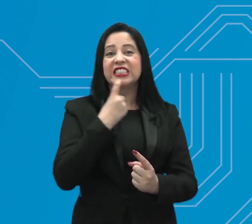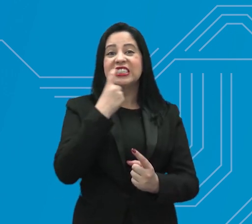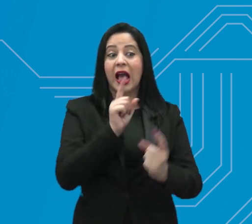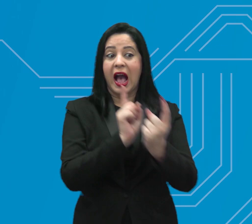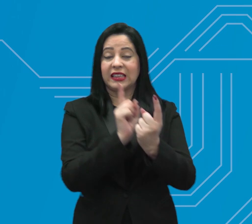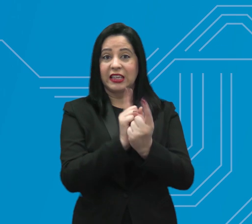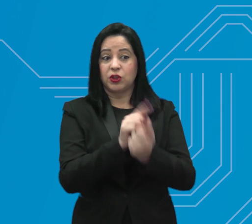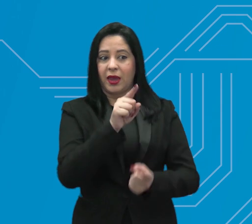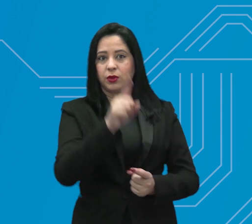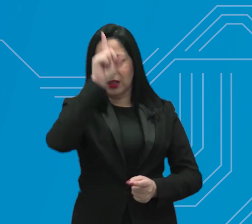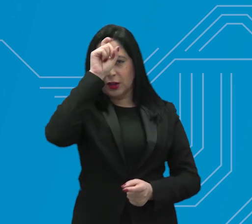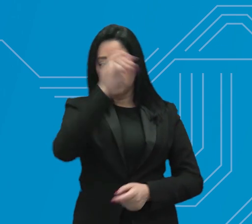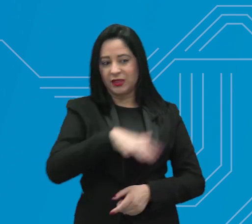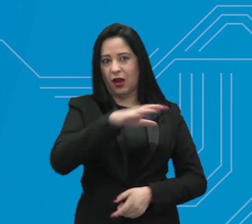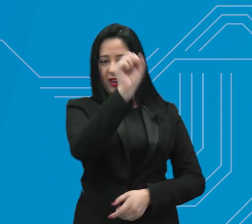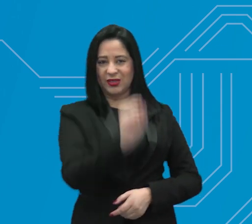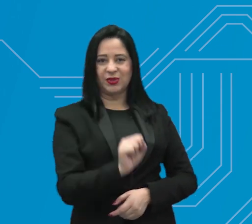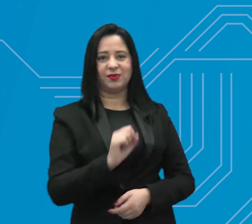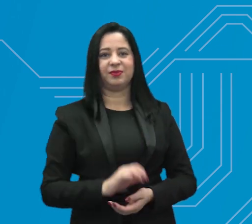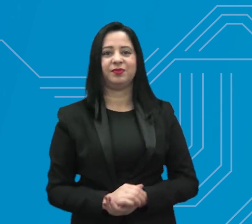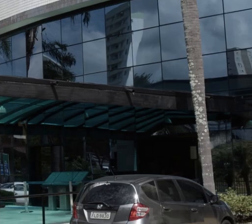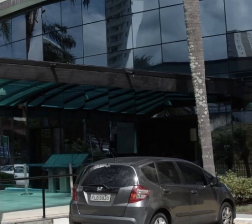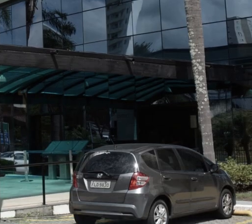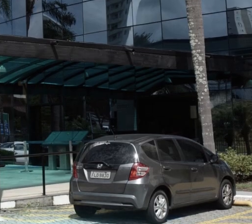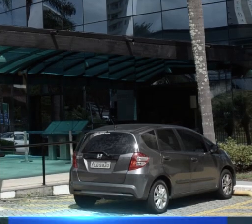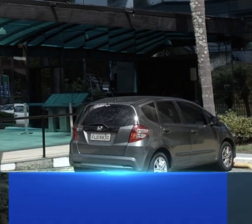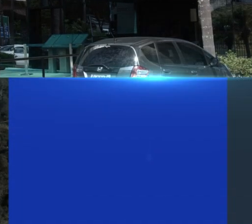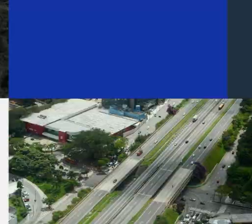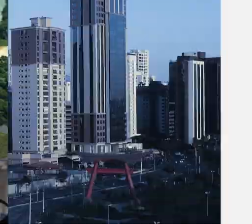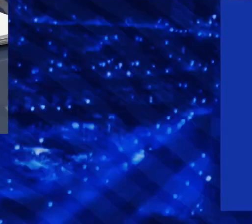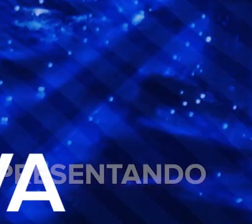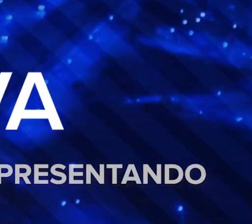urgência no Hospital Clínica Sul em São José. É rápido.